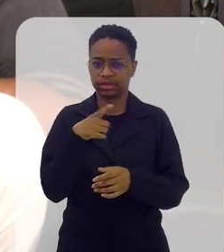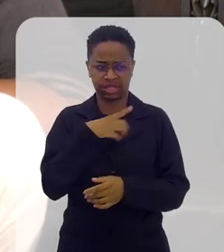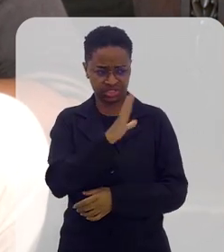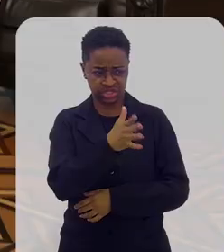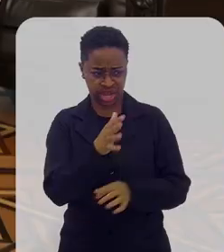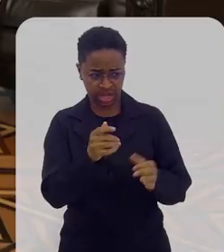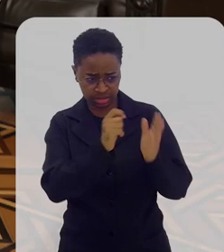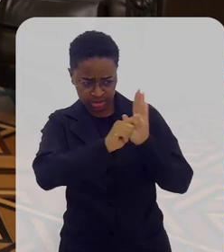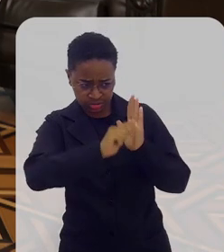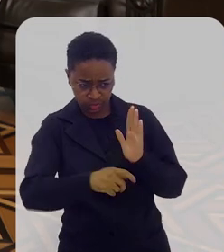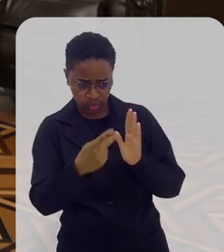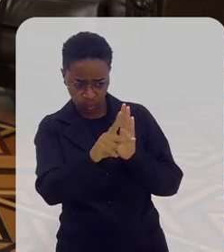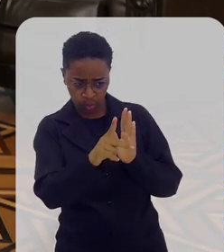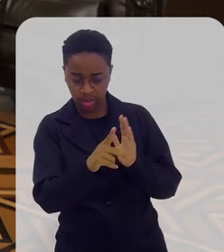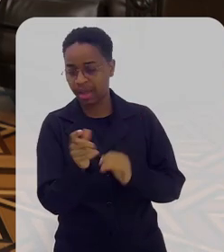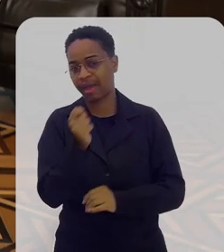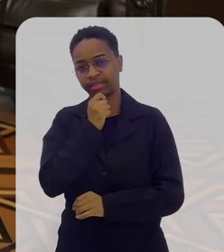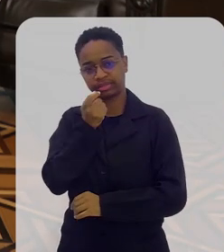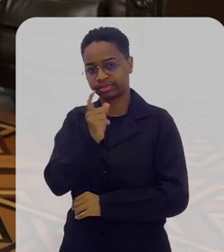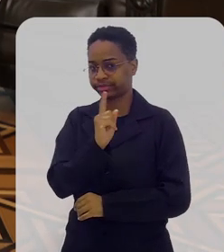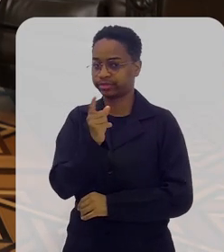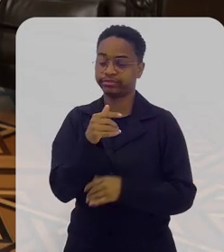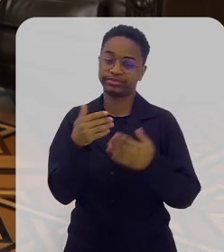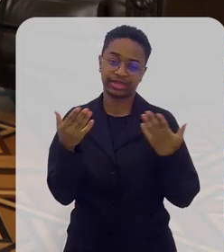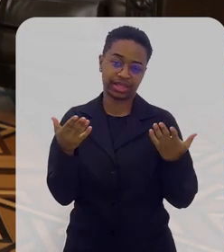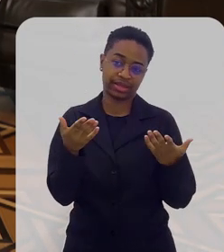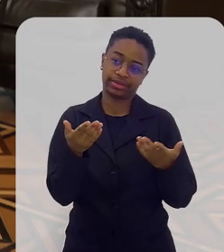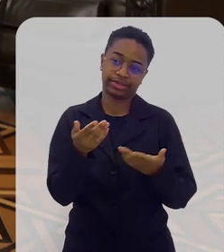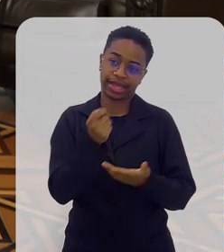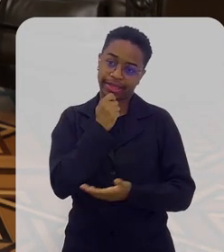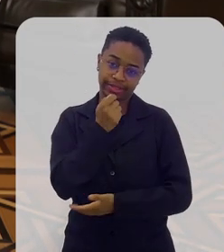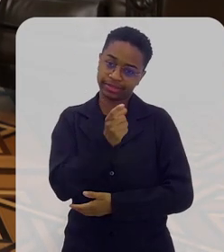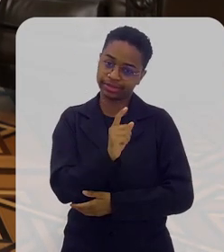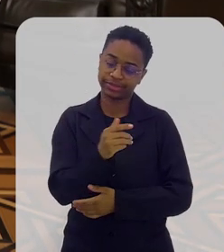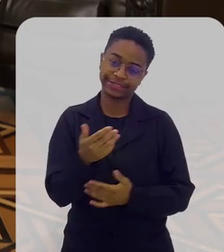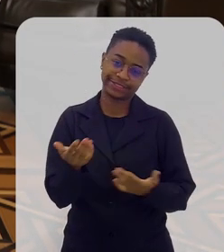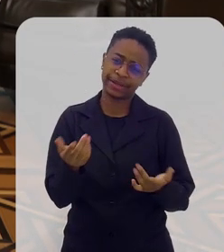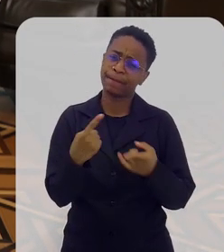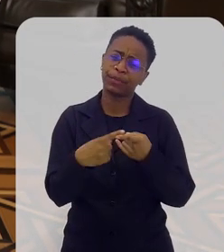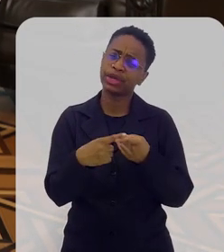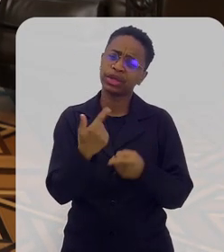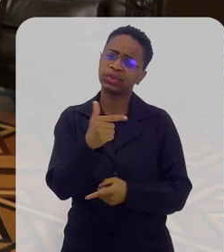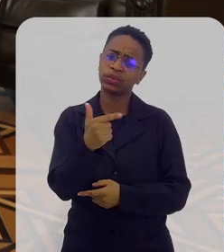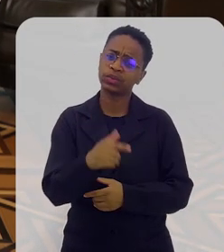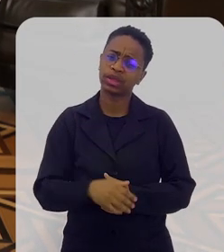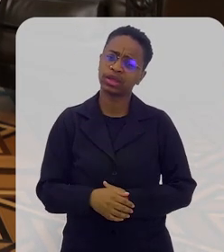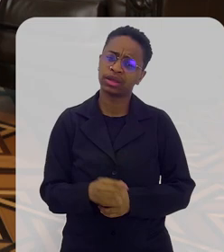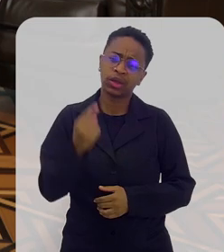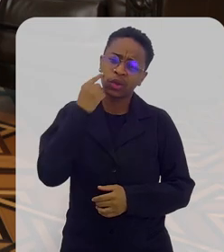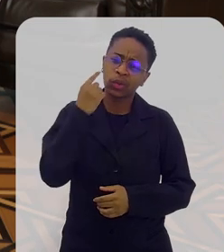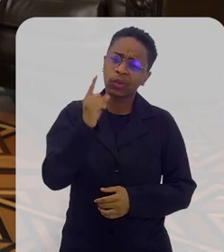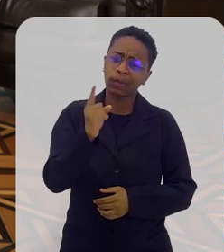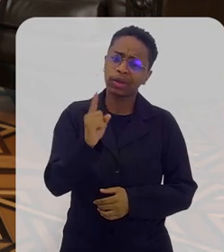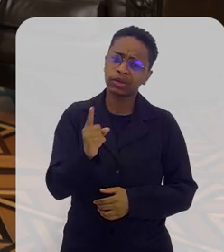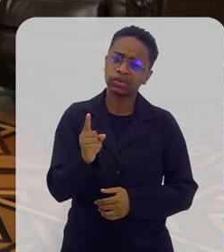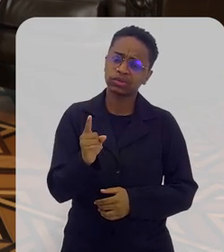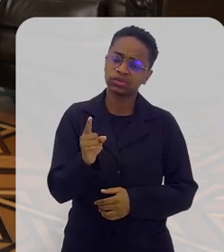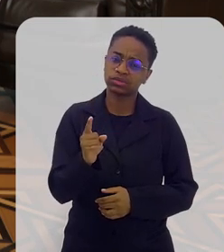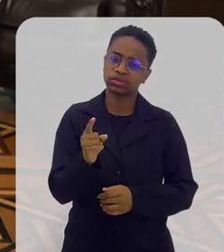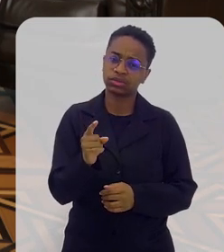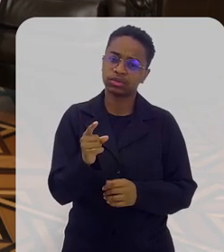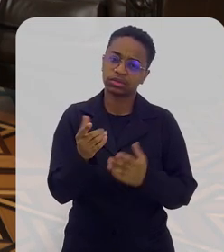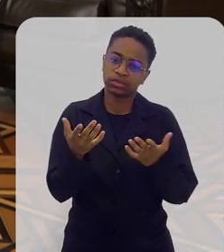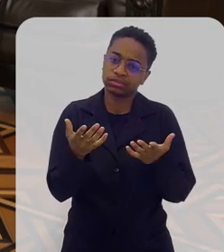Não, ainda não? É, não tem música ainda? É, e por que você ainda não pensou em compor ou